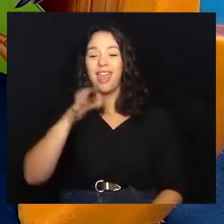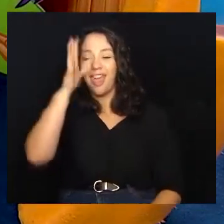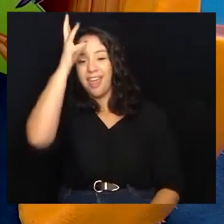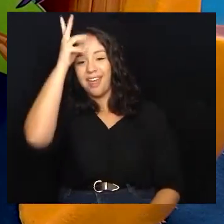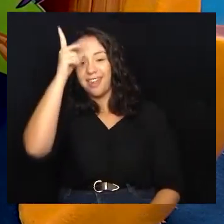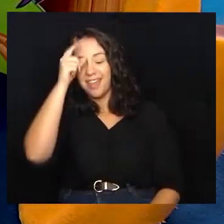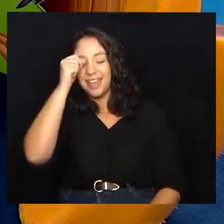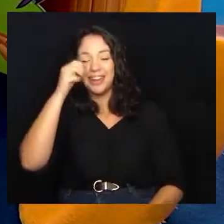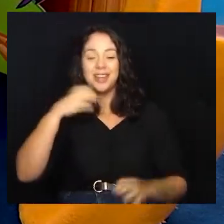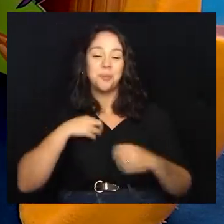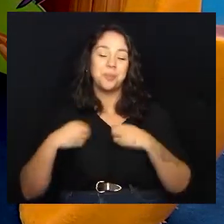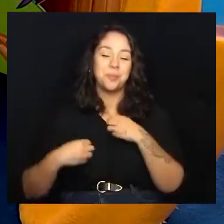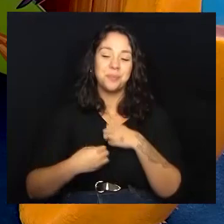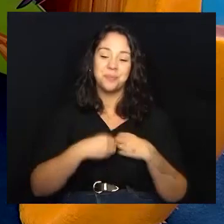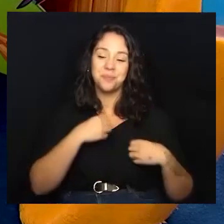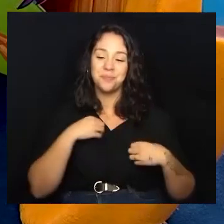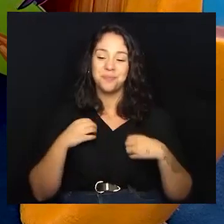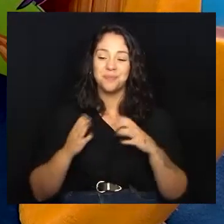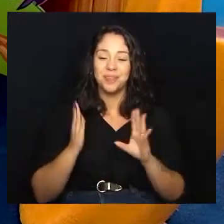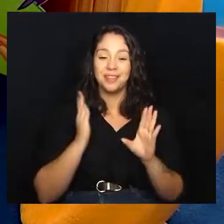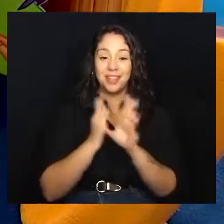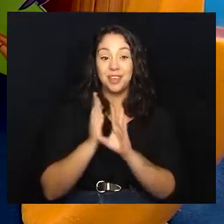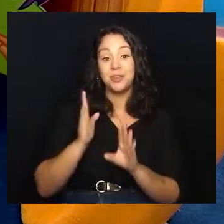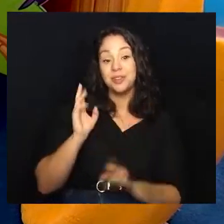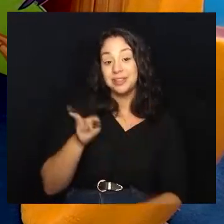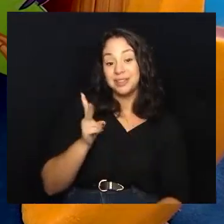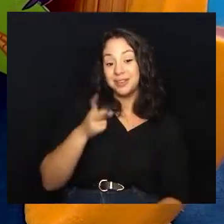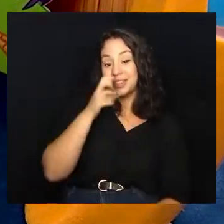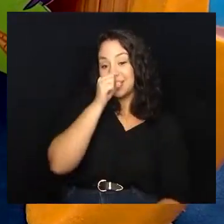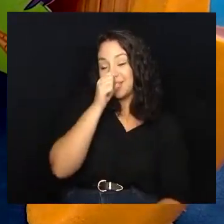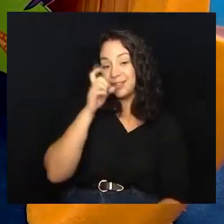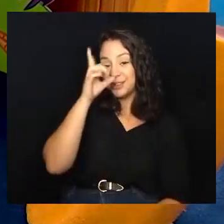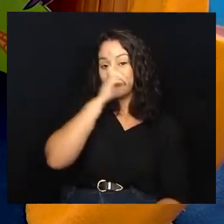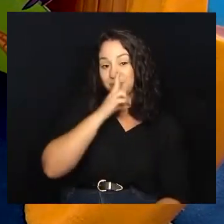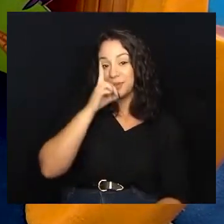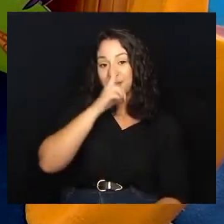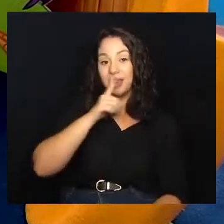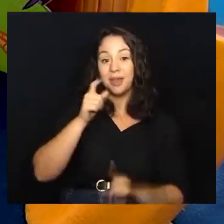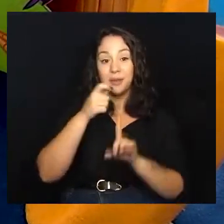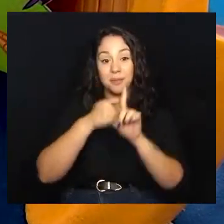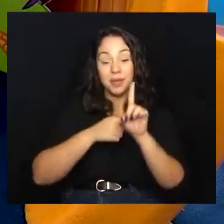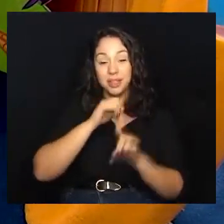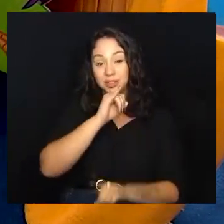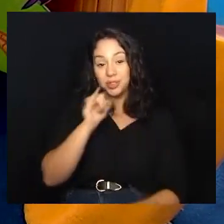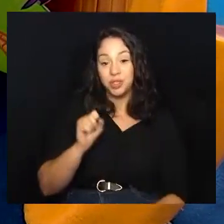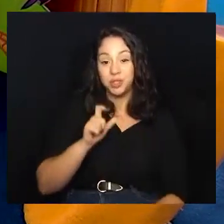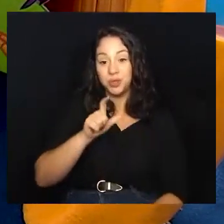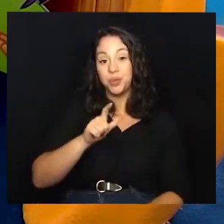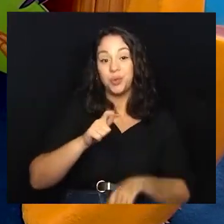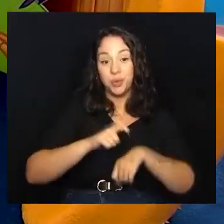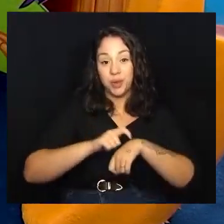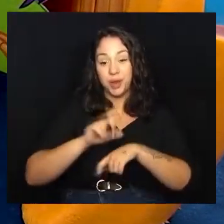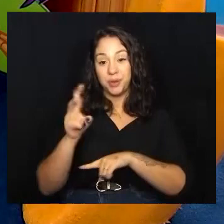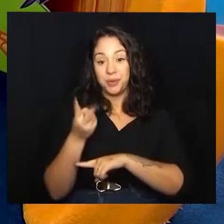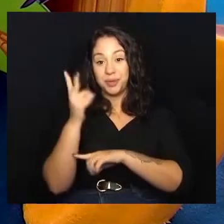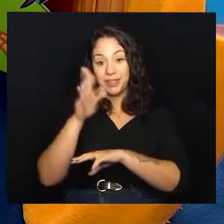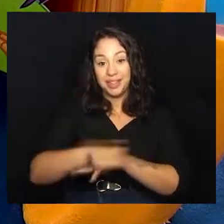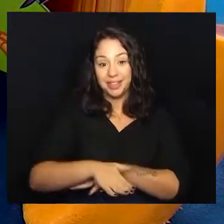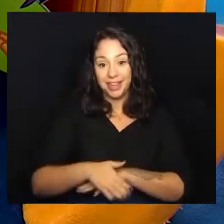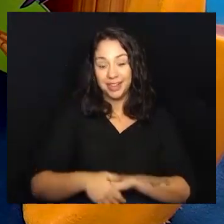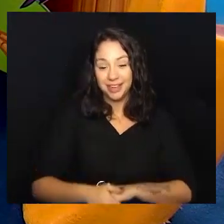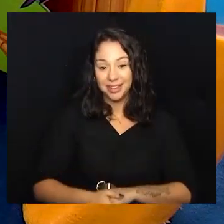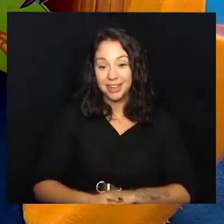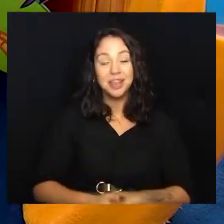é claro, a Galinha Pintadinha. Um encontro com ela é todos os finais de semana, neste mês de julho, a partir das